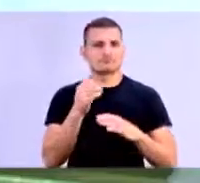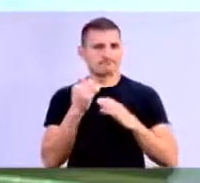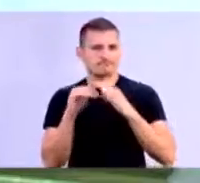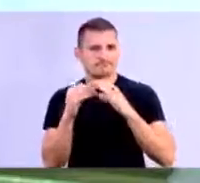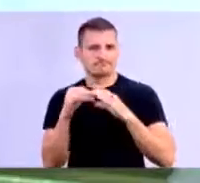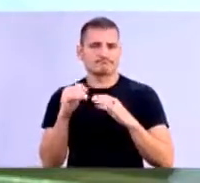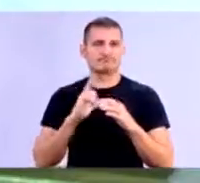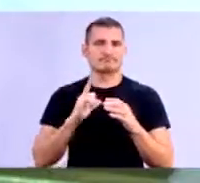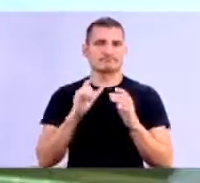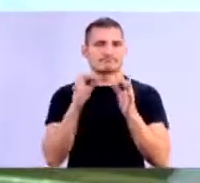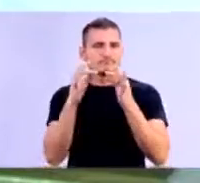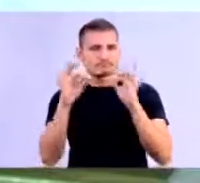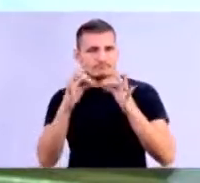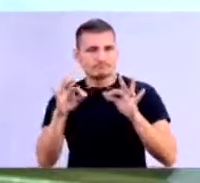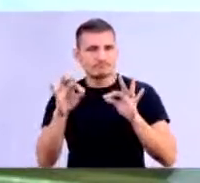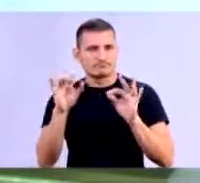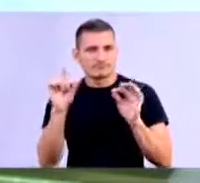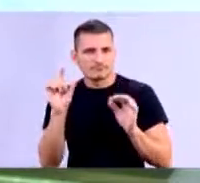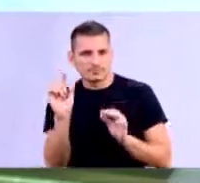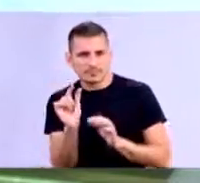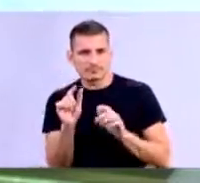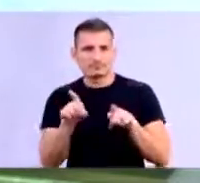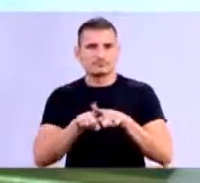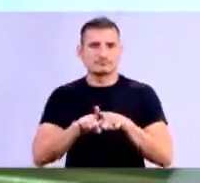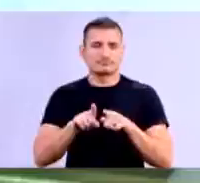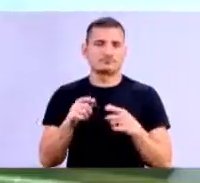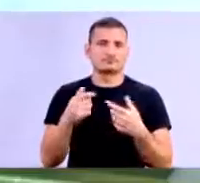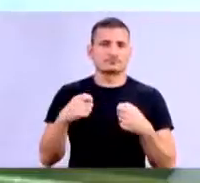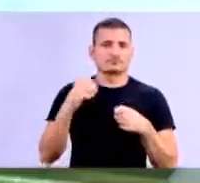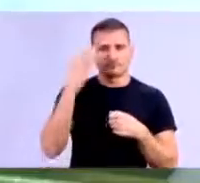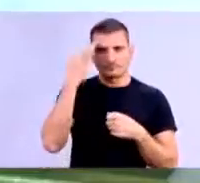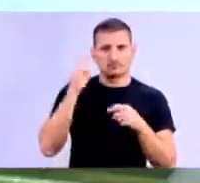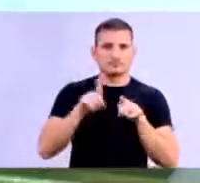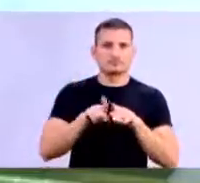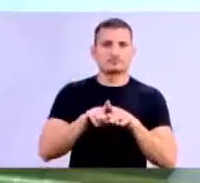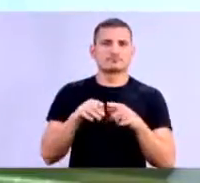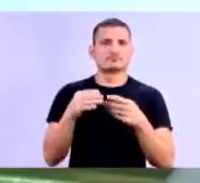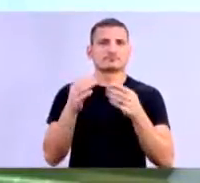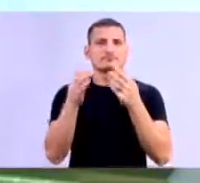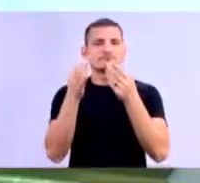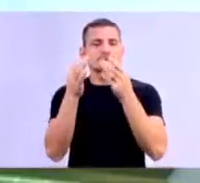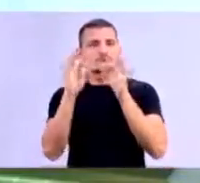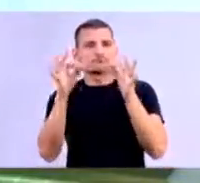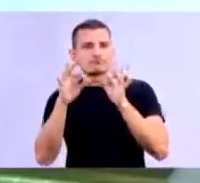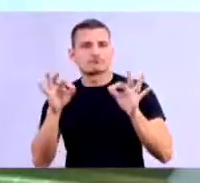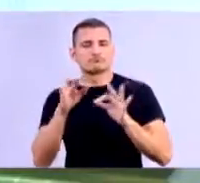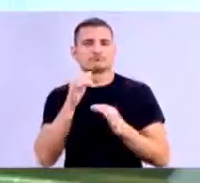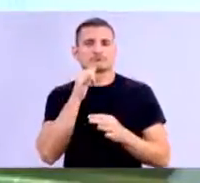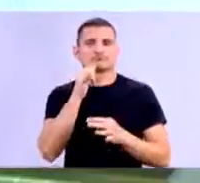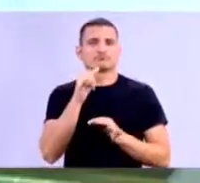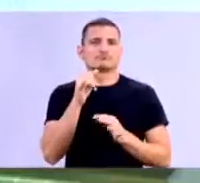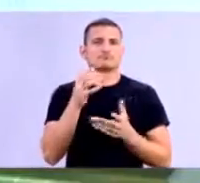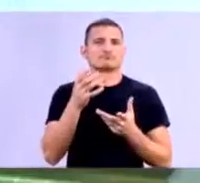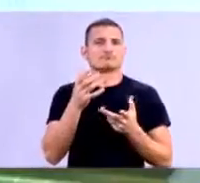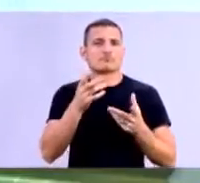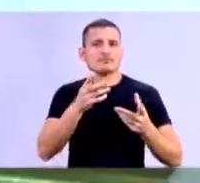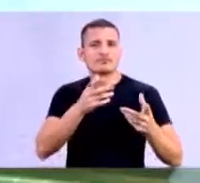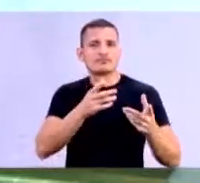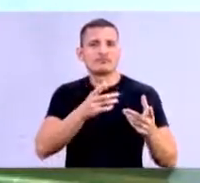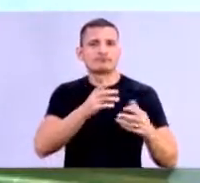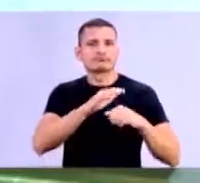estruturazinha mínima, nós precisamos também saber qual é a estrutura de uma convocação, por exemplo. O que é mesmo a